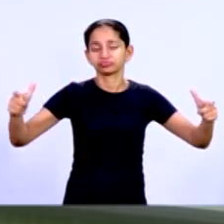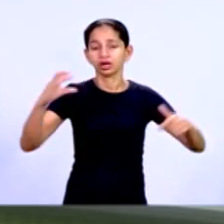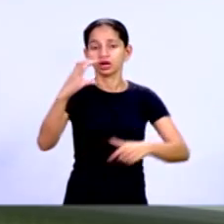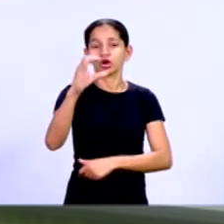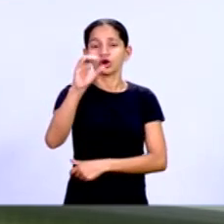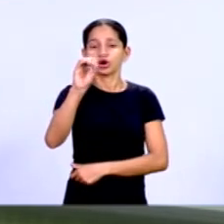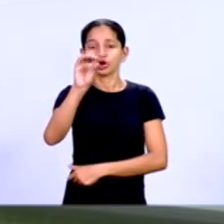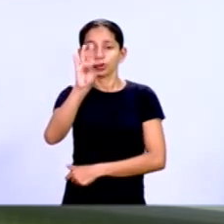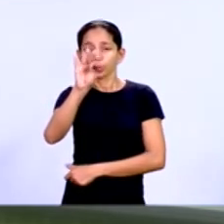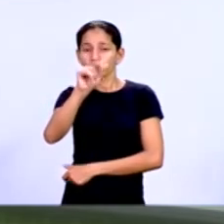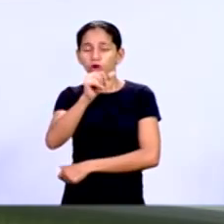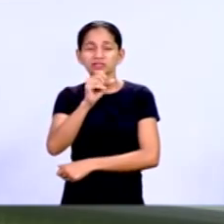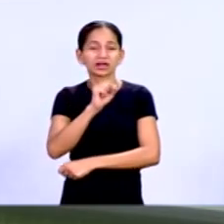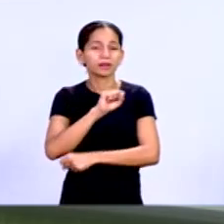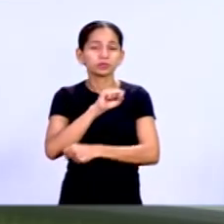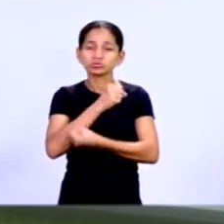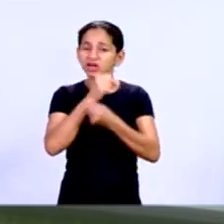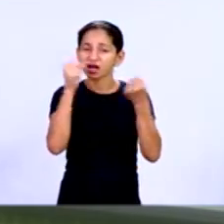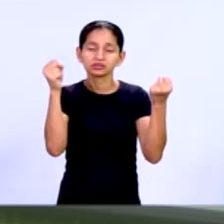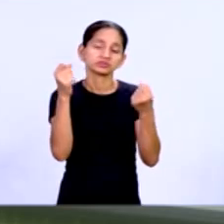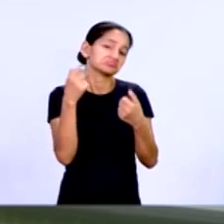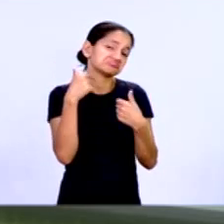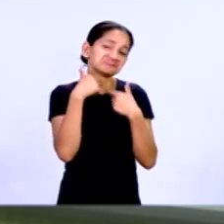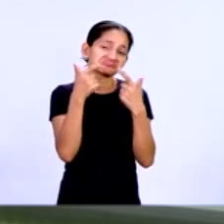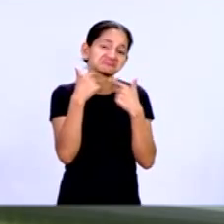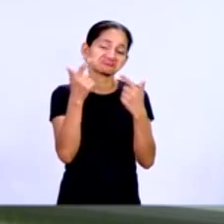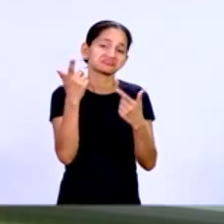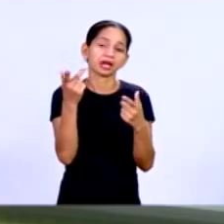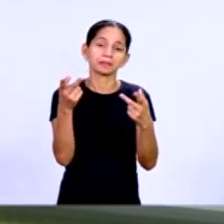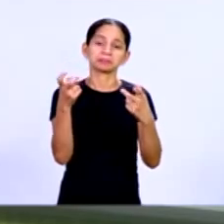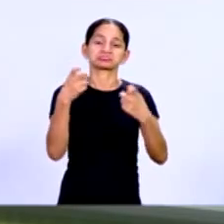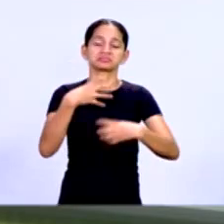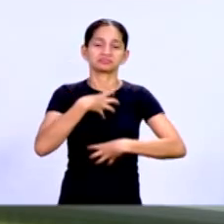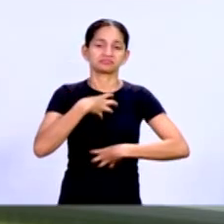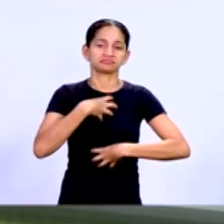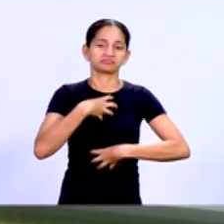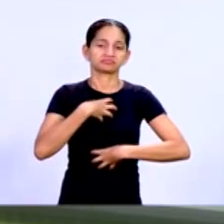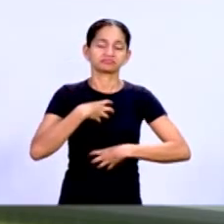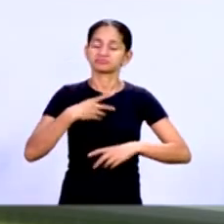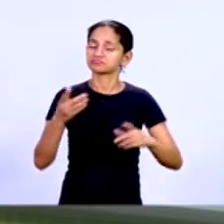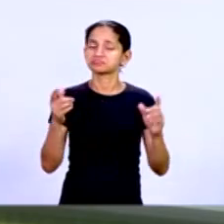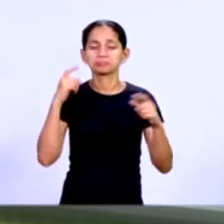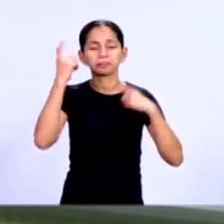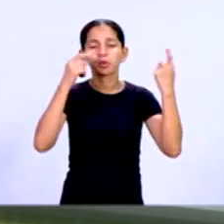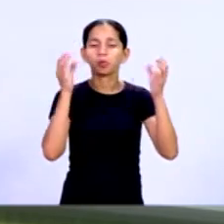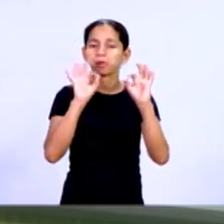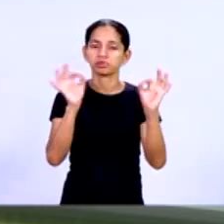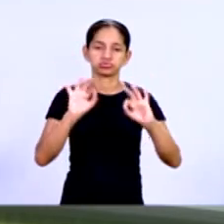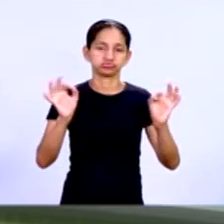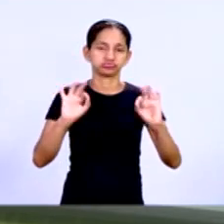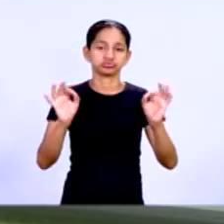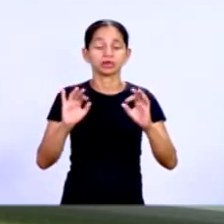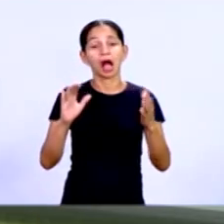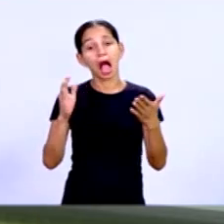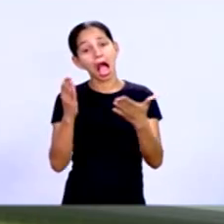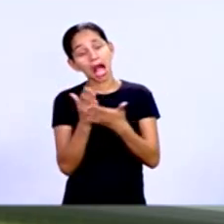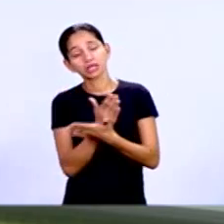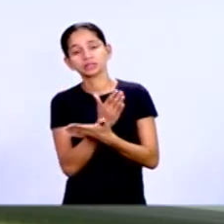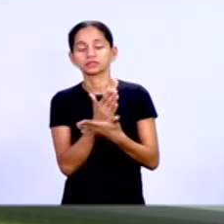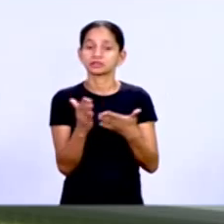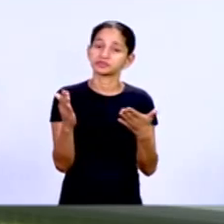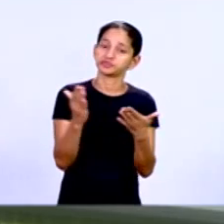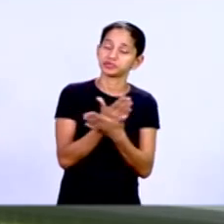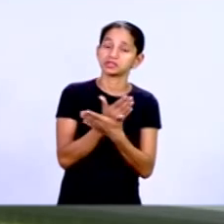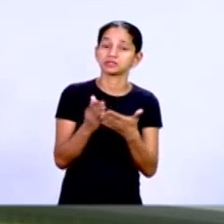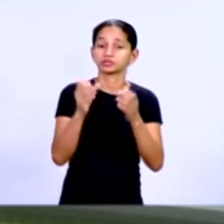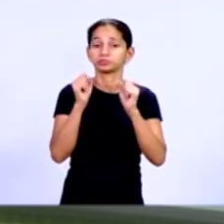ações disponíveis no mercado. Então, quem investiu em ações da Petrobras está ganhando, continua ganhando. Talvez tivesse uma lucratividade